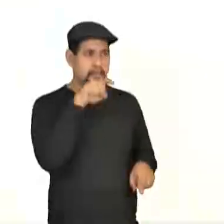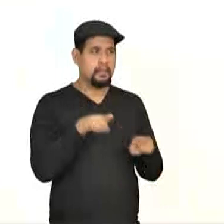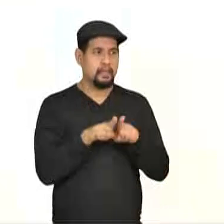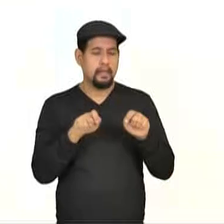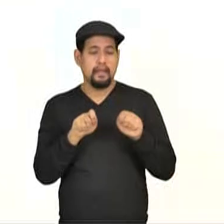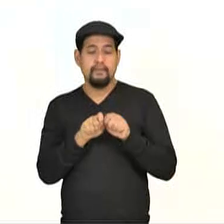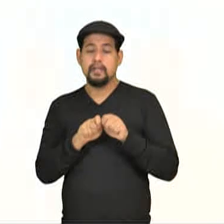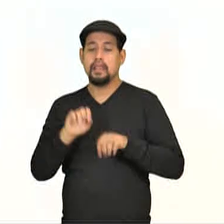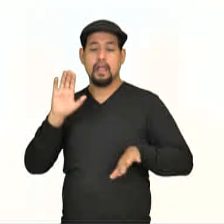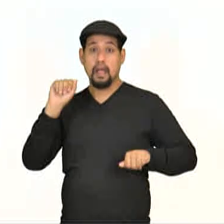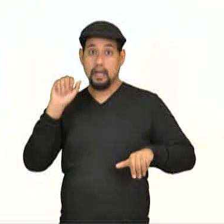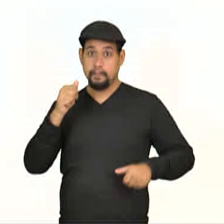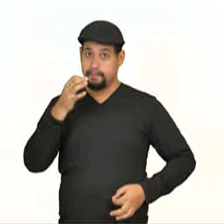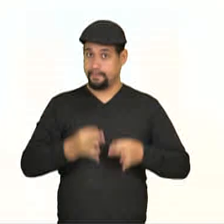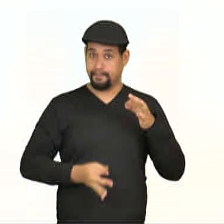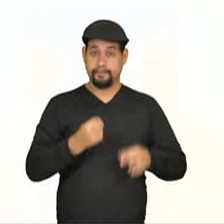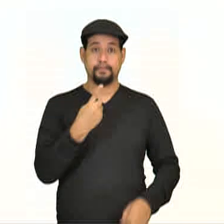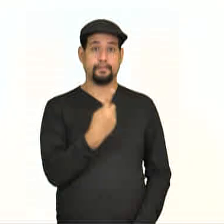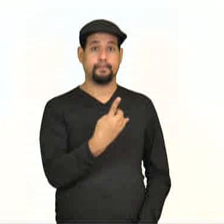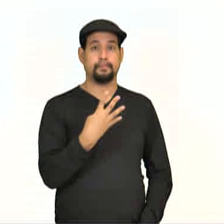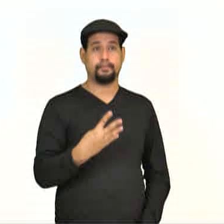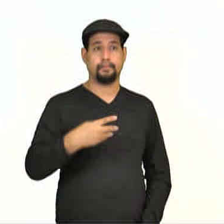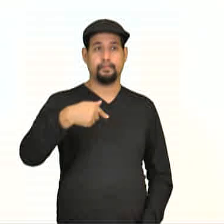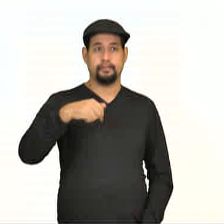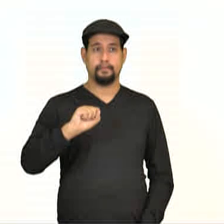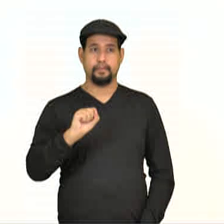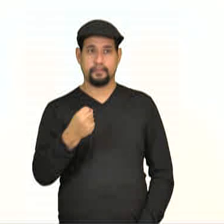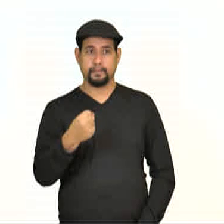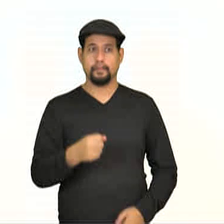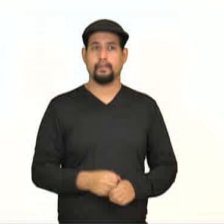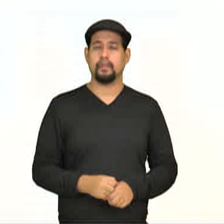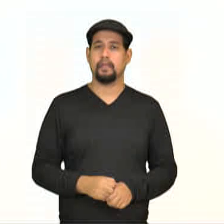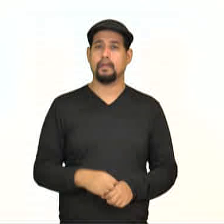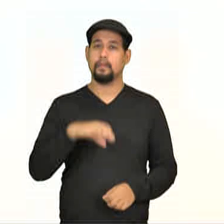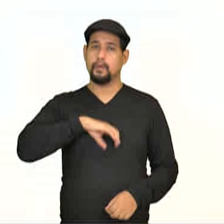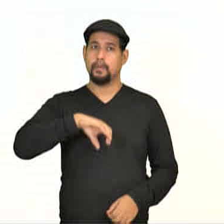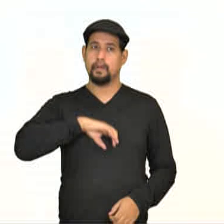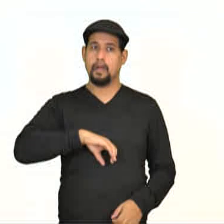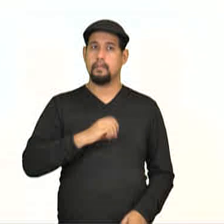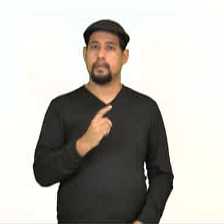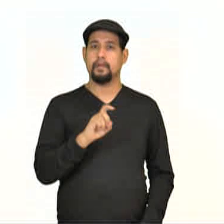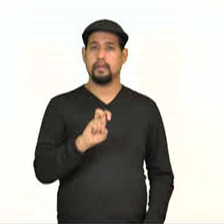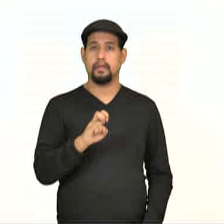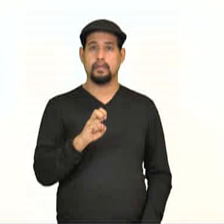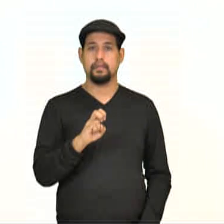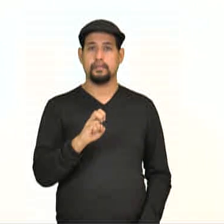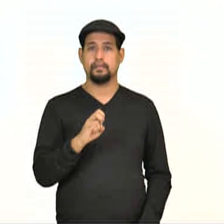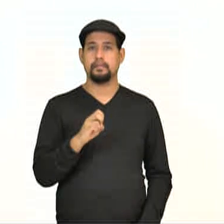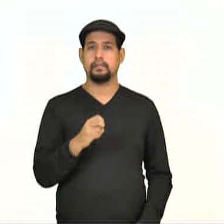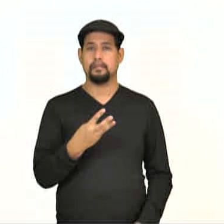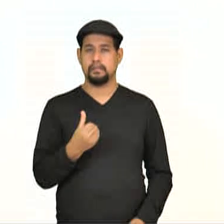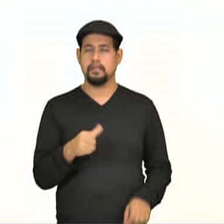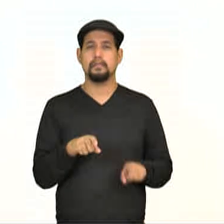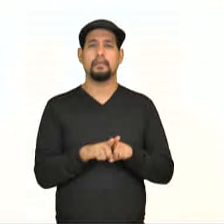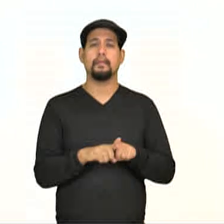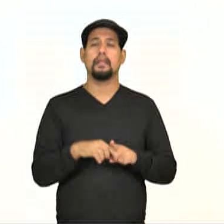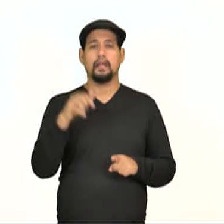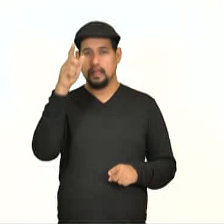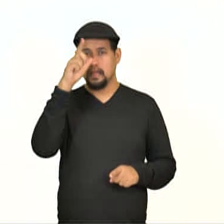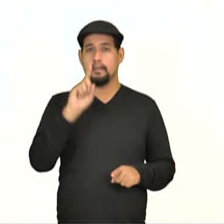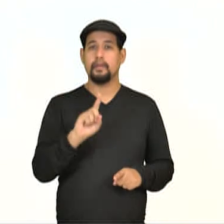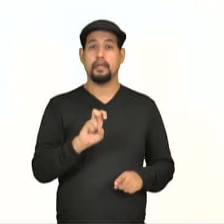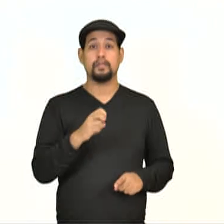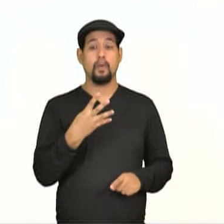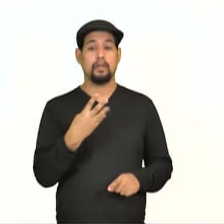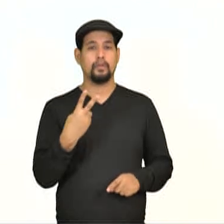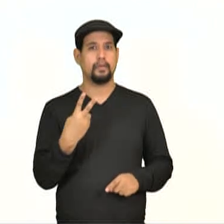Espanha em 1478, em Portugal em 1536 e na Itália em